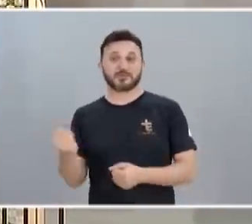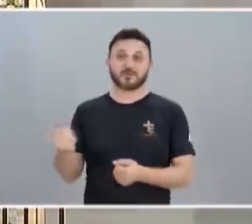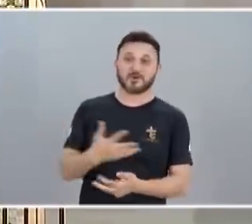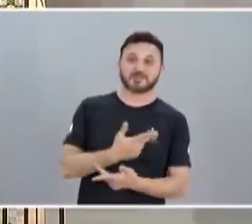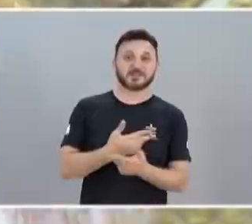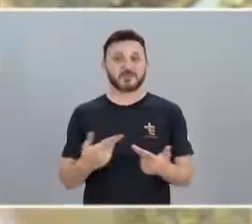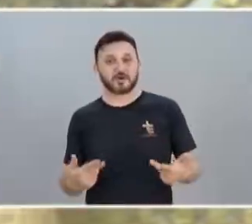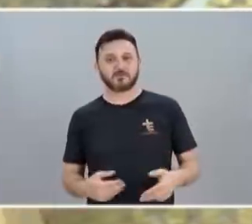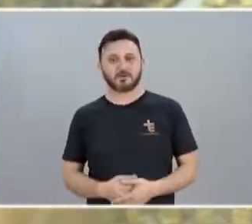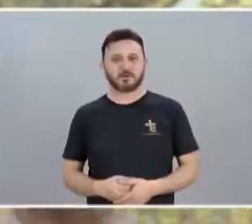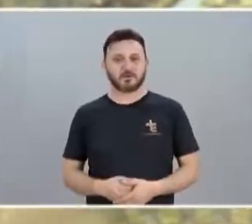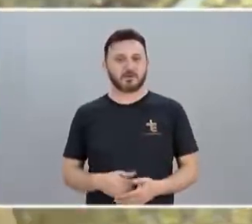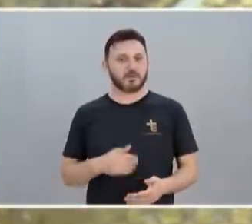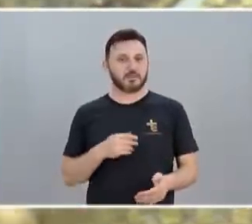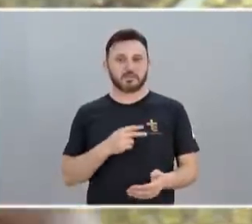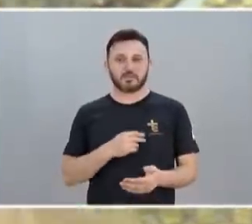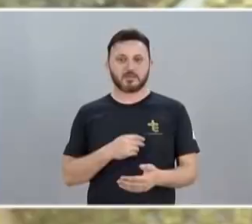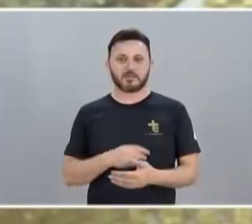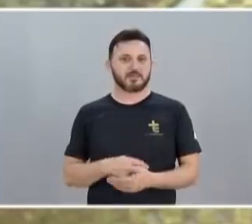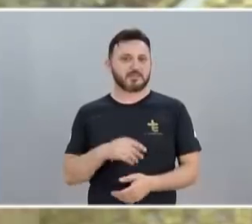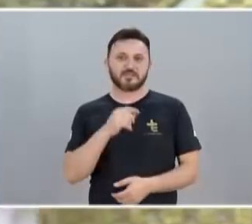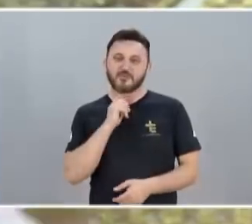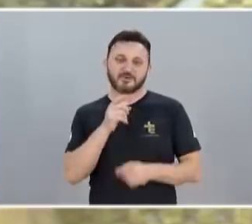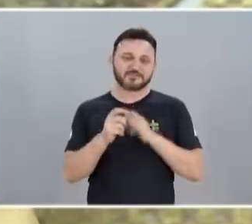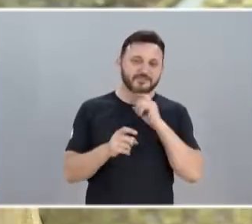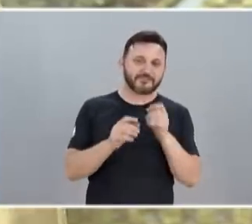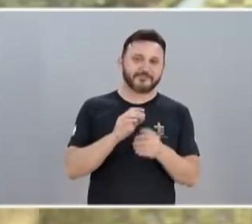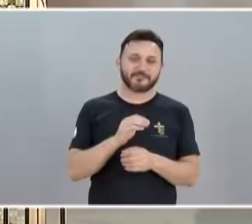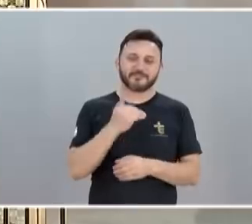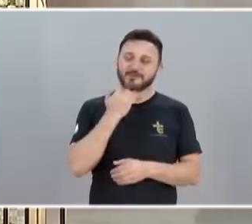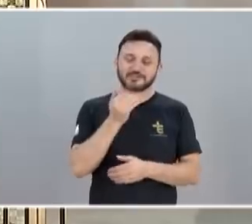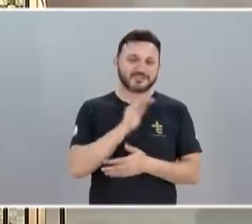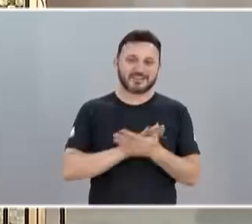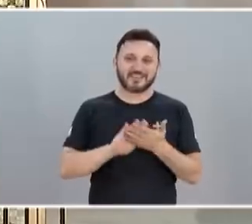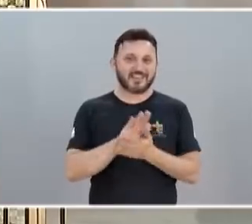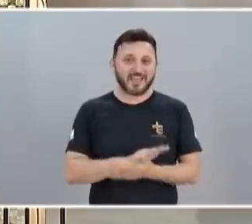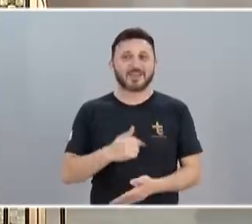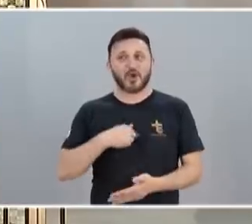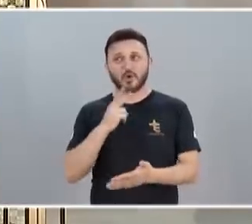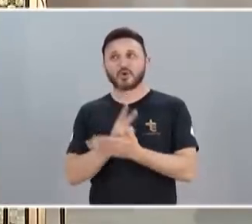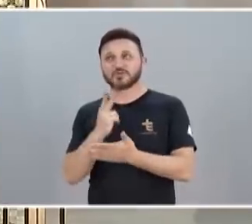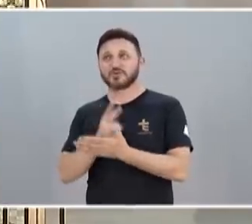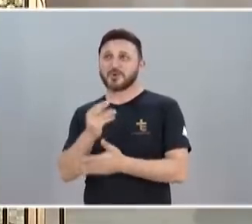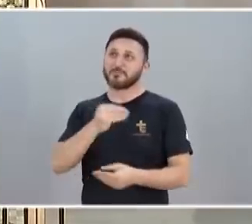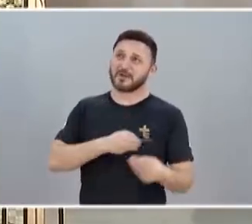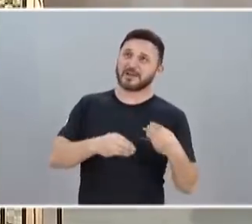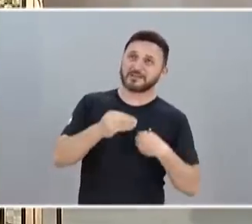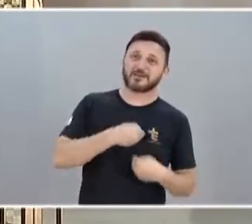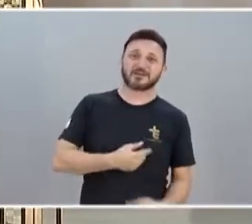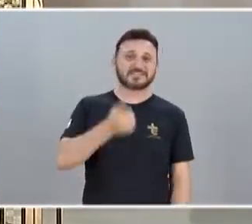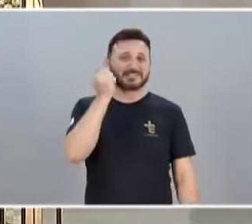as coisas, eu continuo um velho rabugento, um pecador safado,